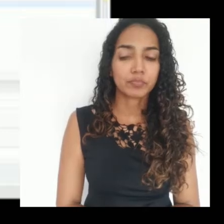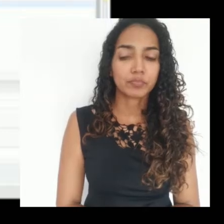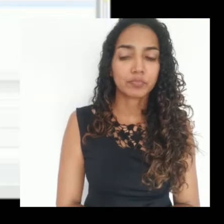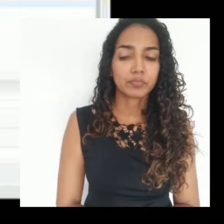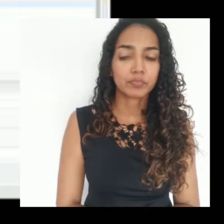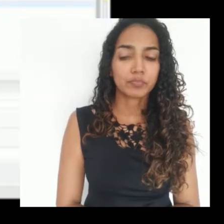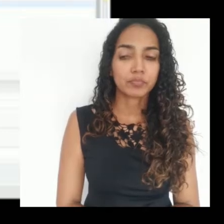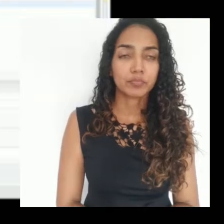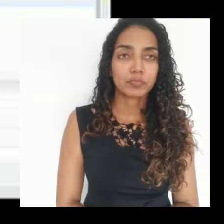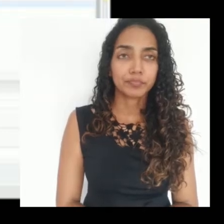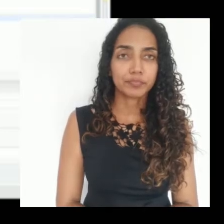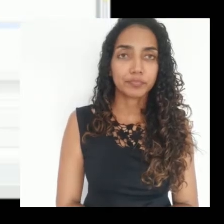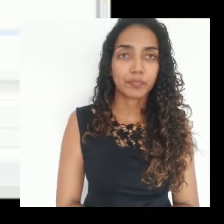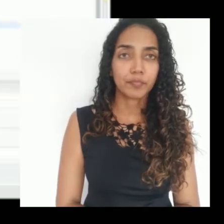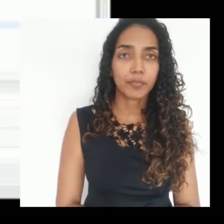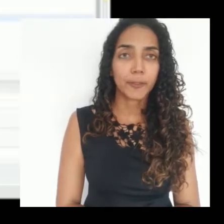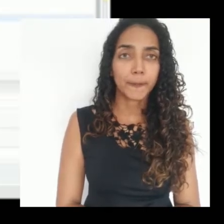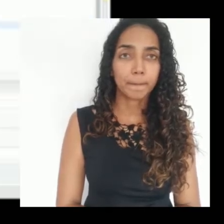eu poderia executar